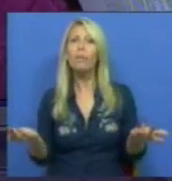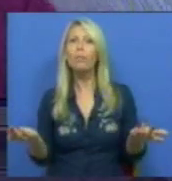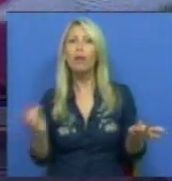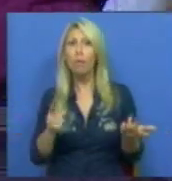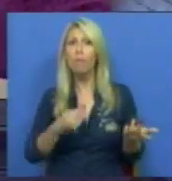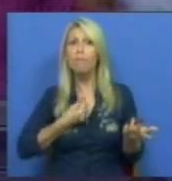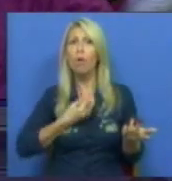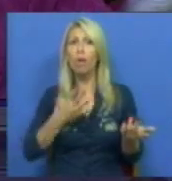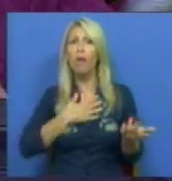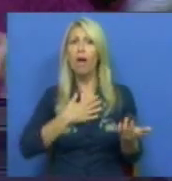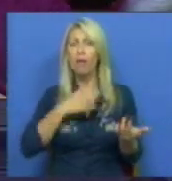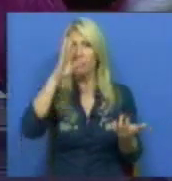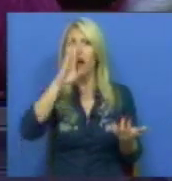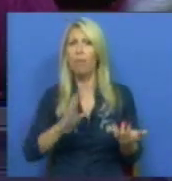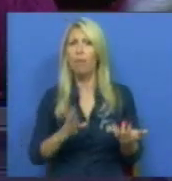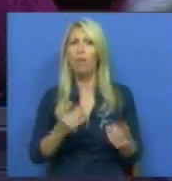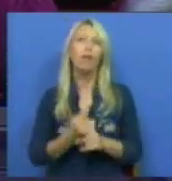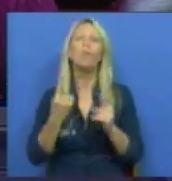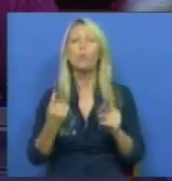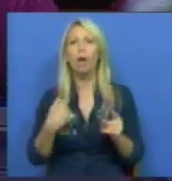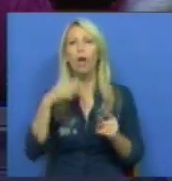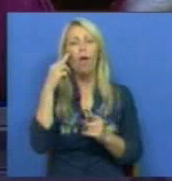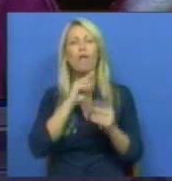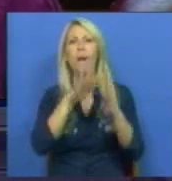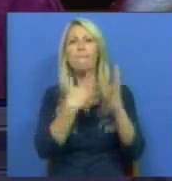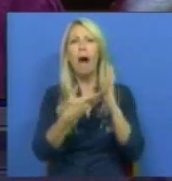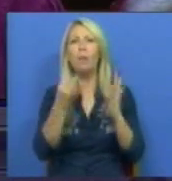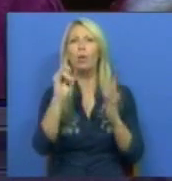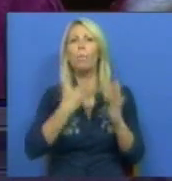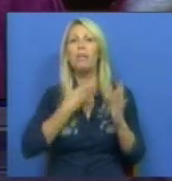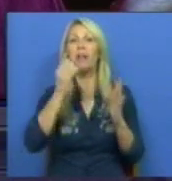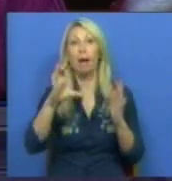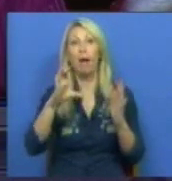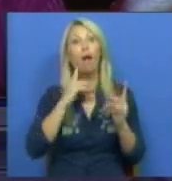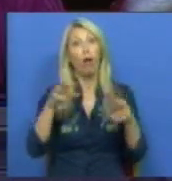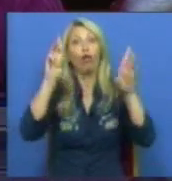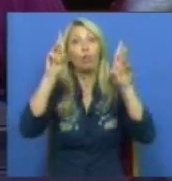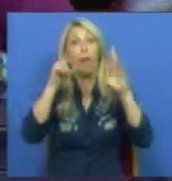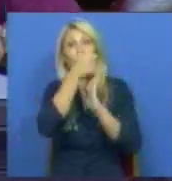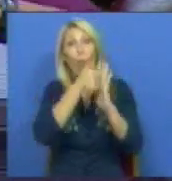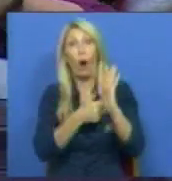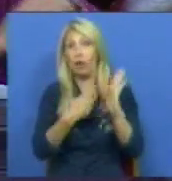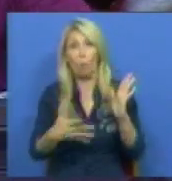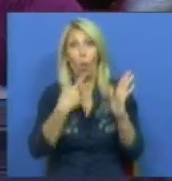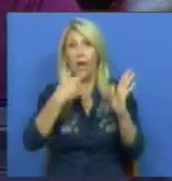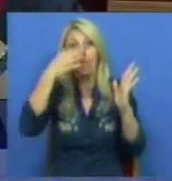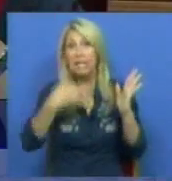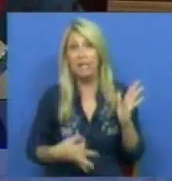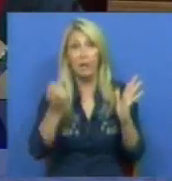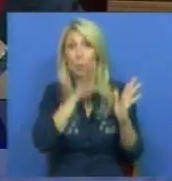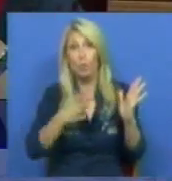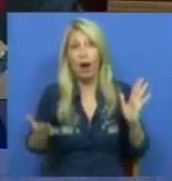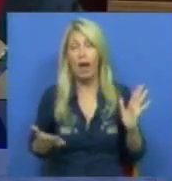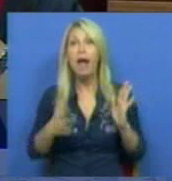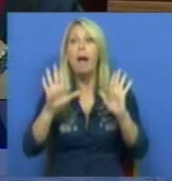isto preocupa-nos, sabe, porque eu vou usar os mapas do PIDAC e espero que estejam corretos, porque neste momento não temos muito bem a certeza, mas no mapa